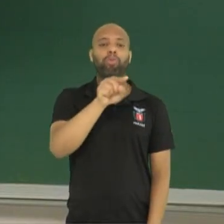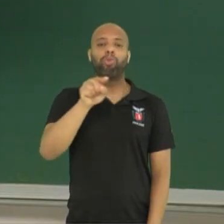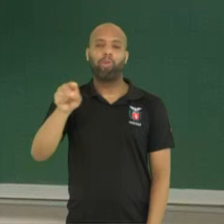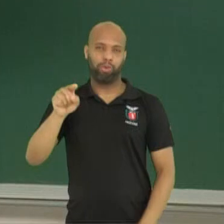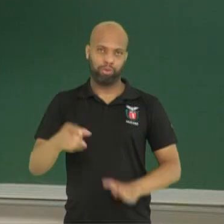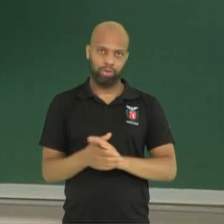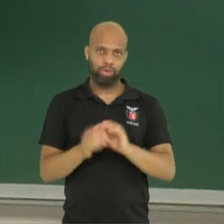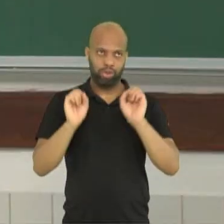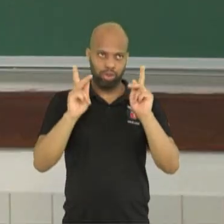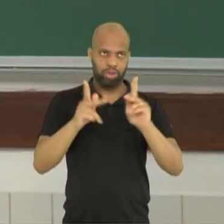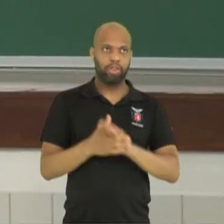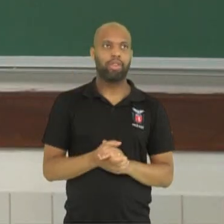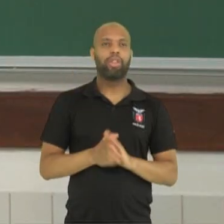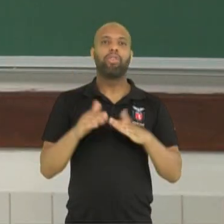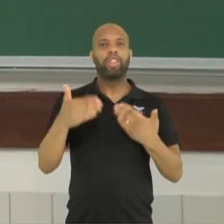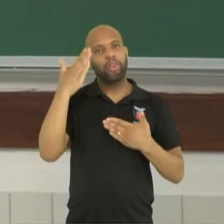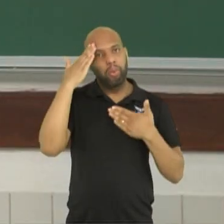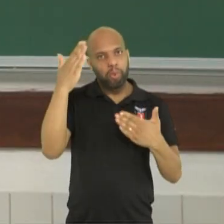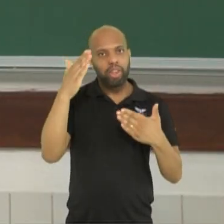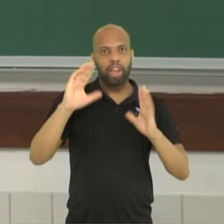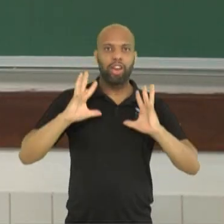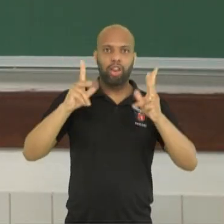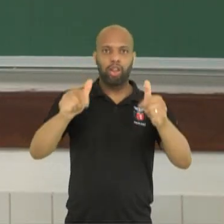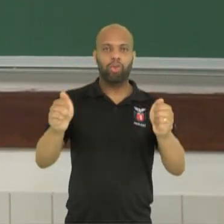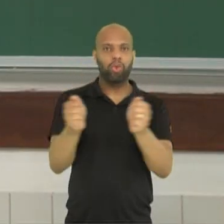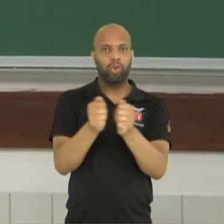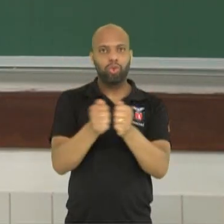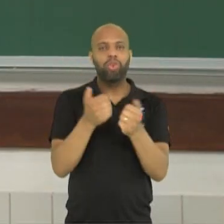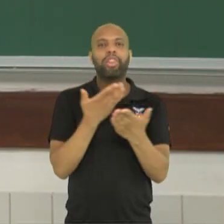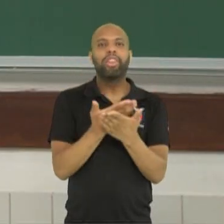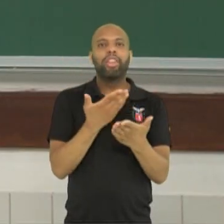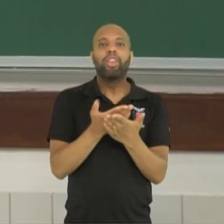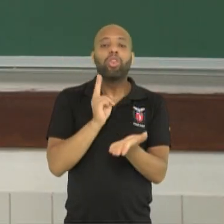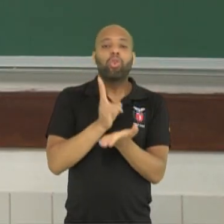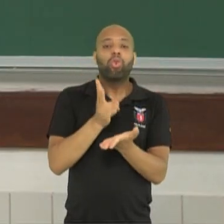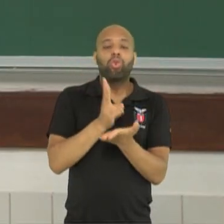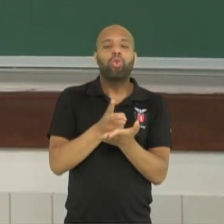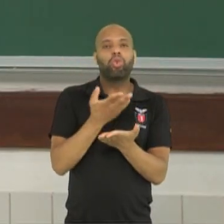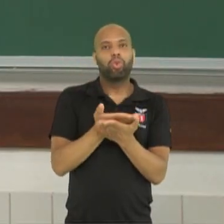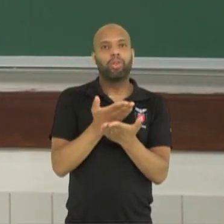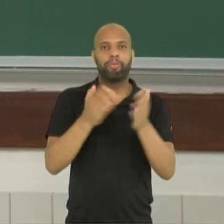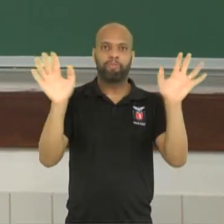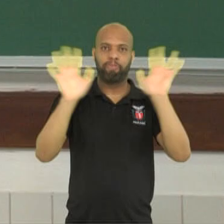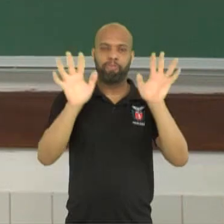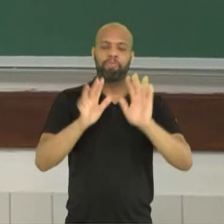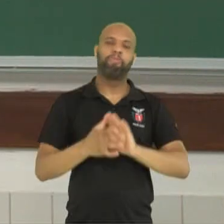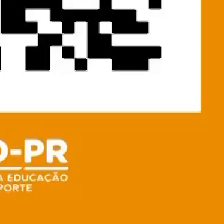pontuação, tá bom? Então, muito obrigado a todos que acompanharam a nossa aula, continuem a estudar.